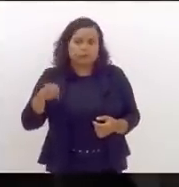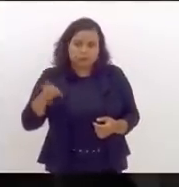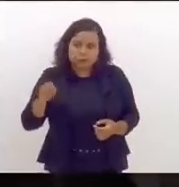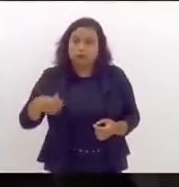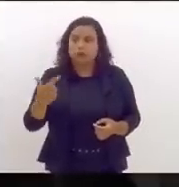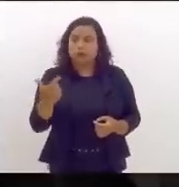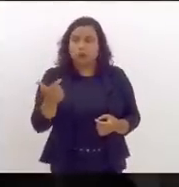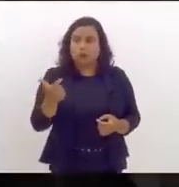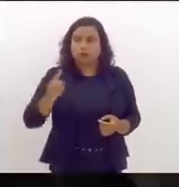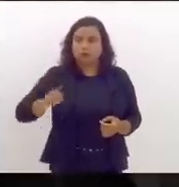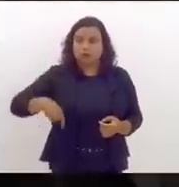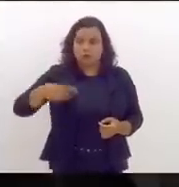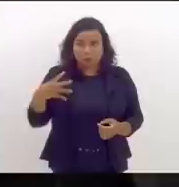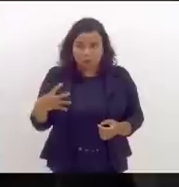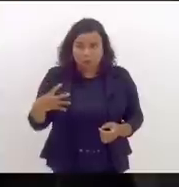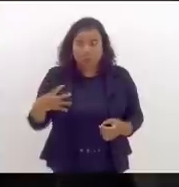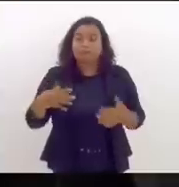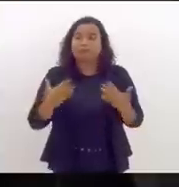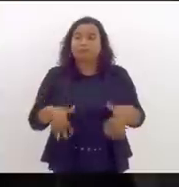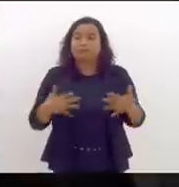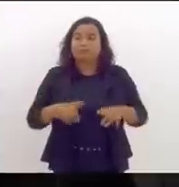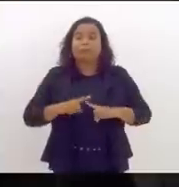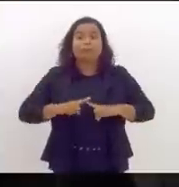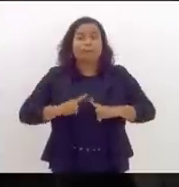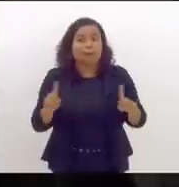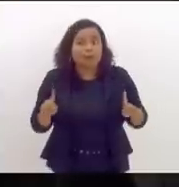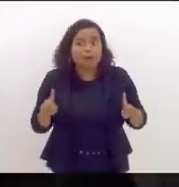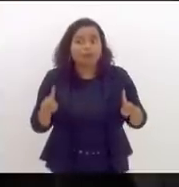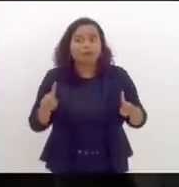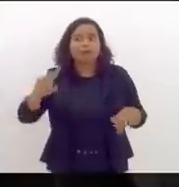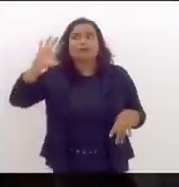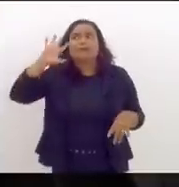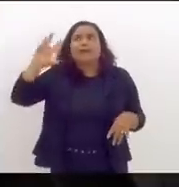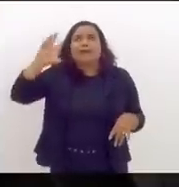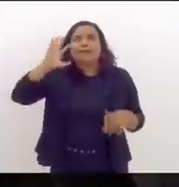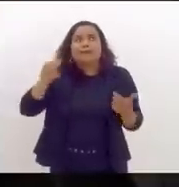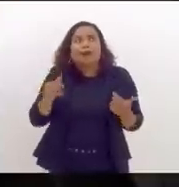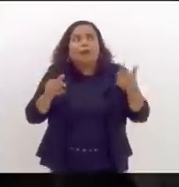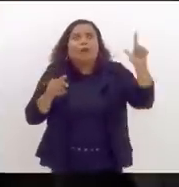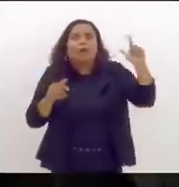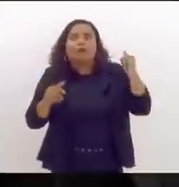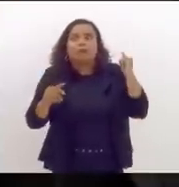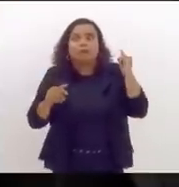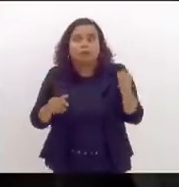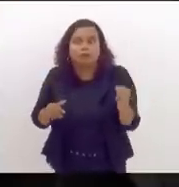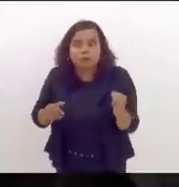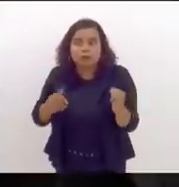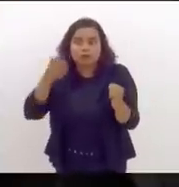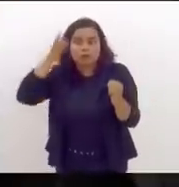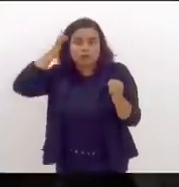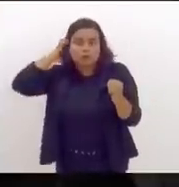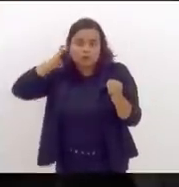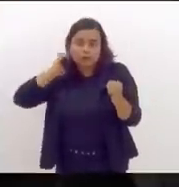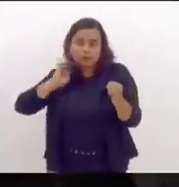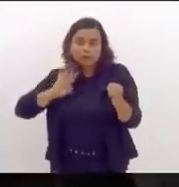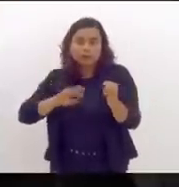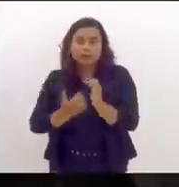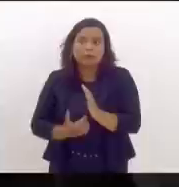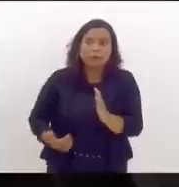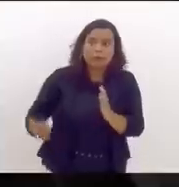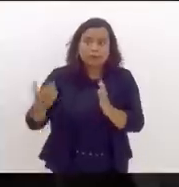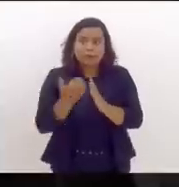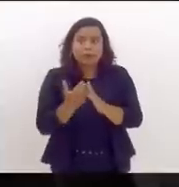são 12,4 mas se cogita uma outra mensagem para aumentar